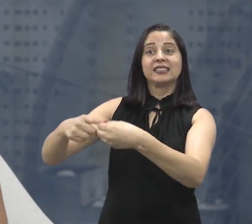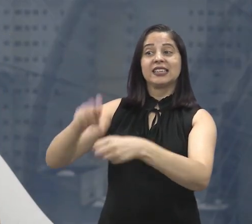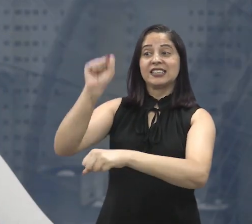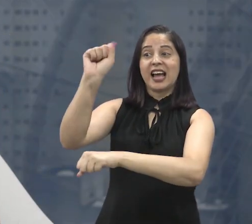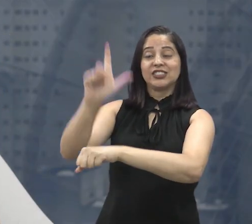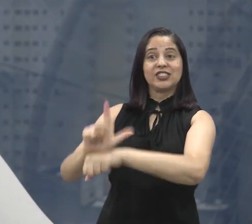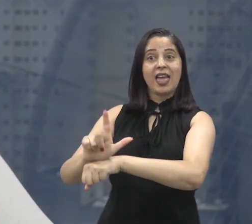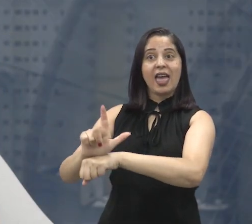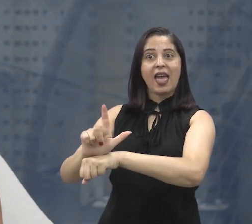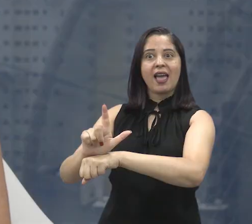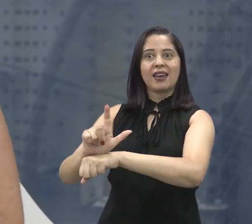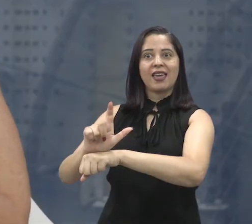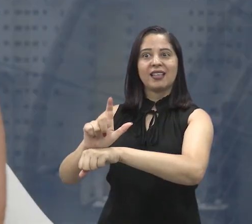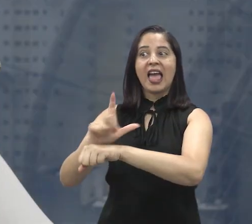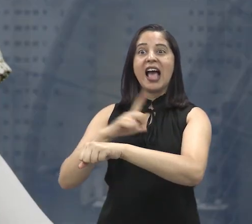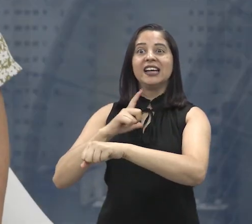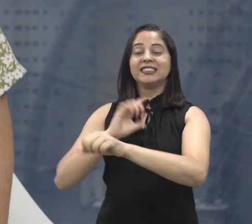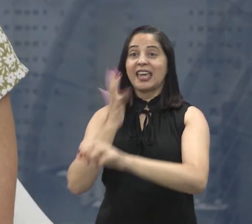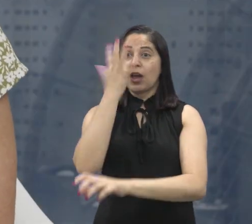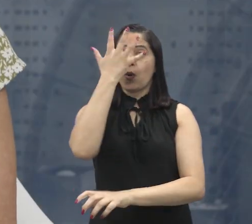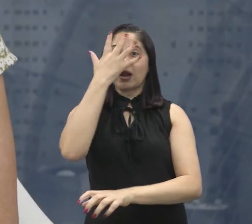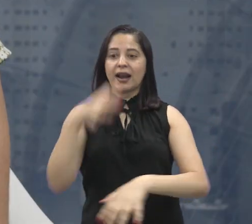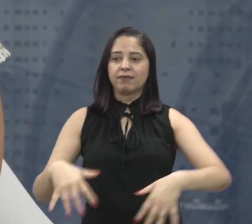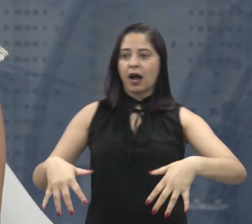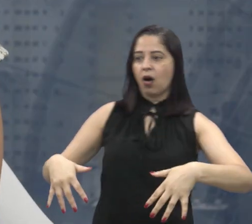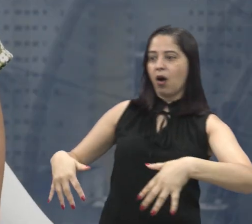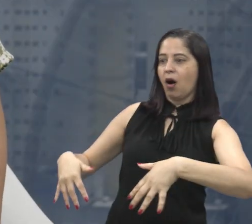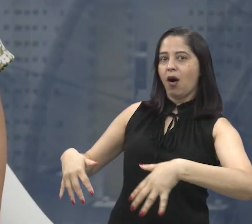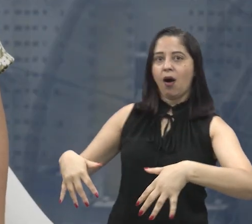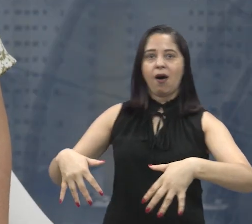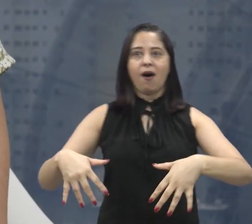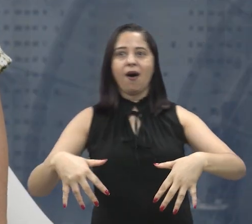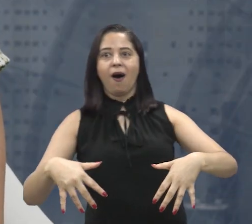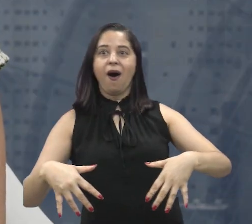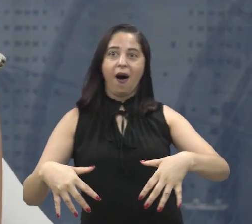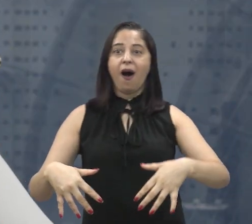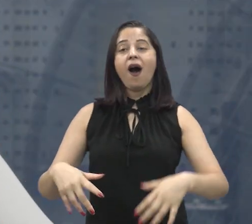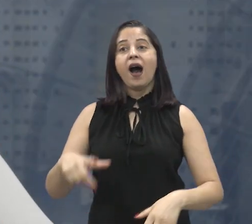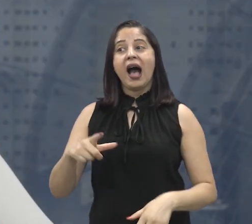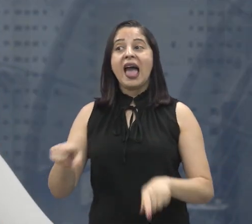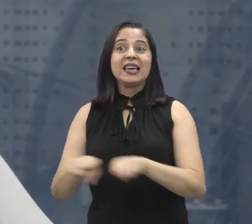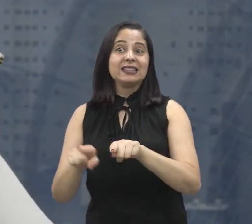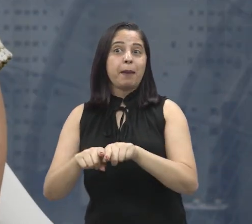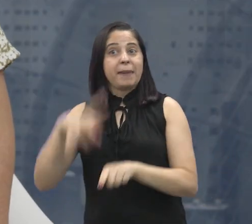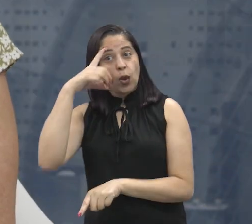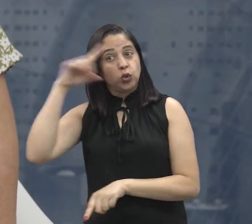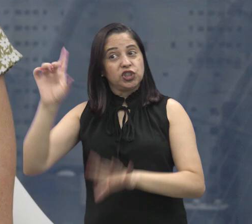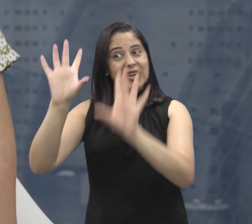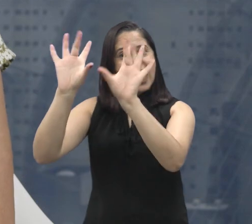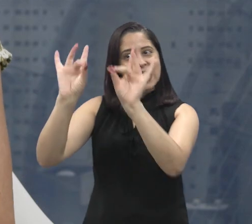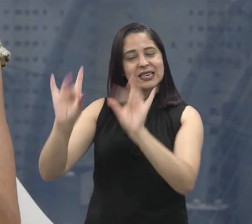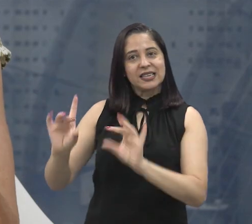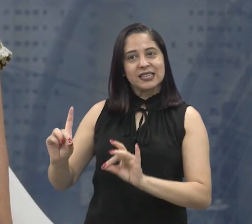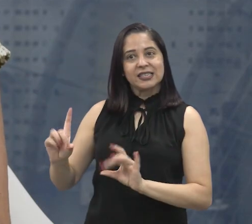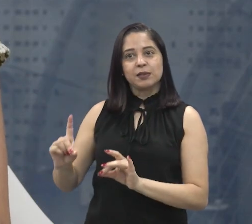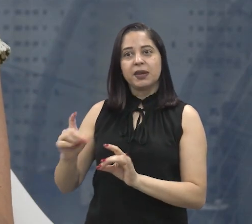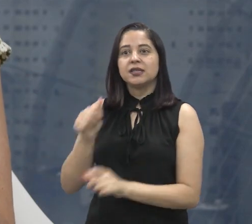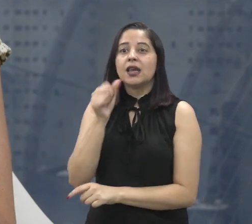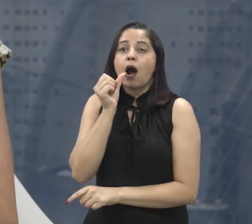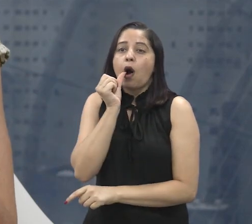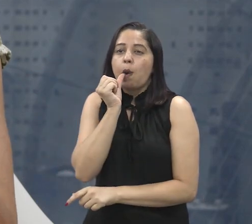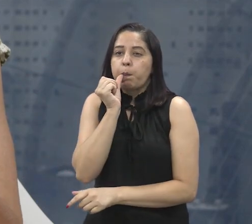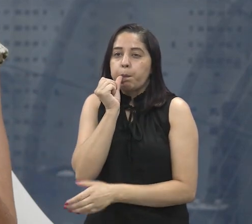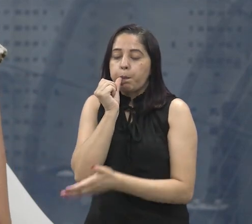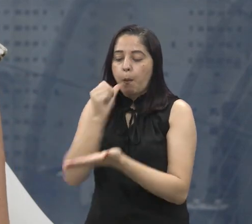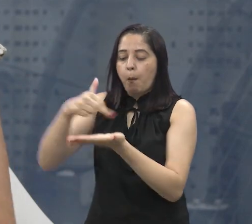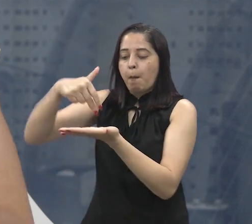as marchinhas, né? O dia do Saci. Então nós temos aí uma cultura, alguns determinam como